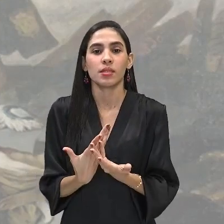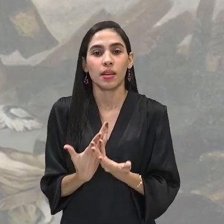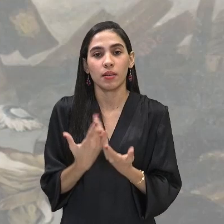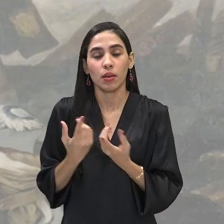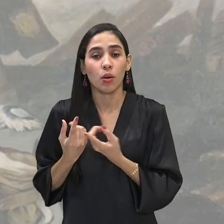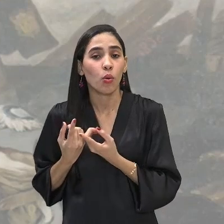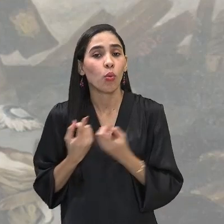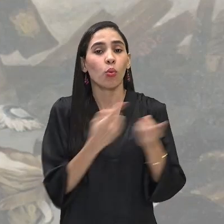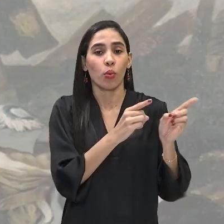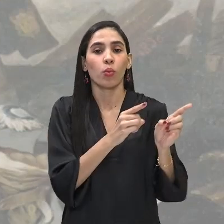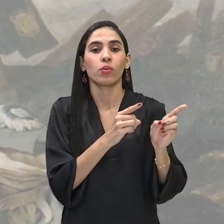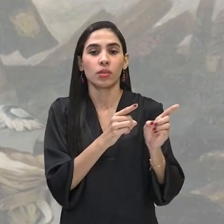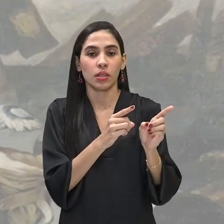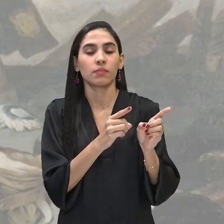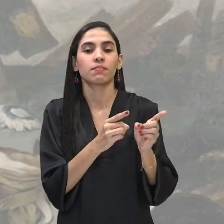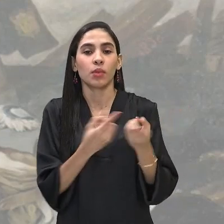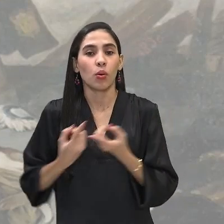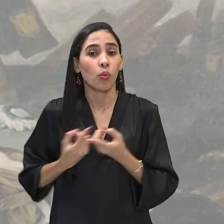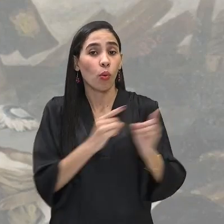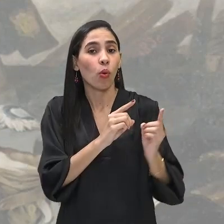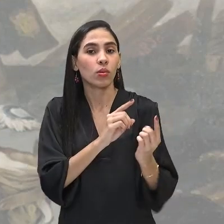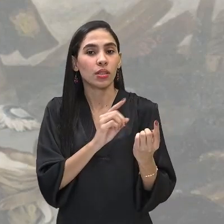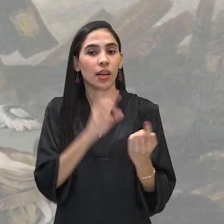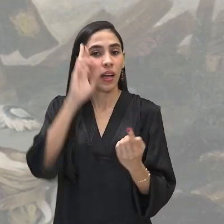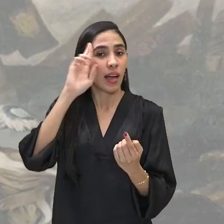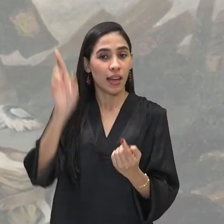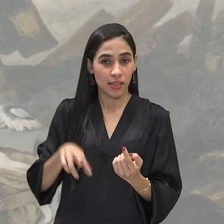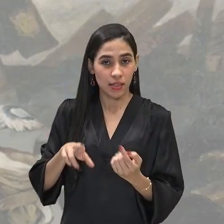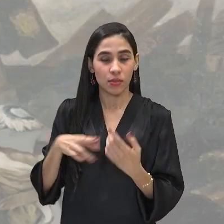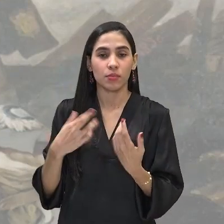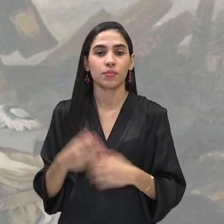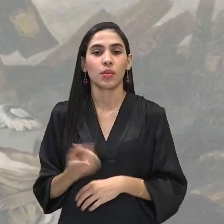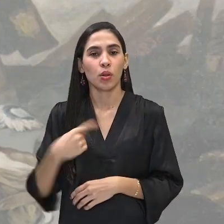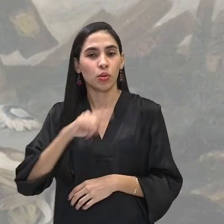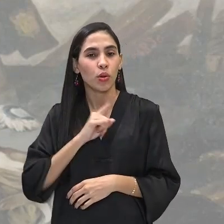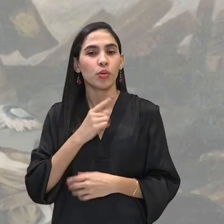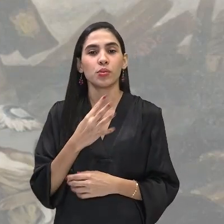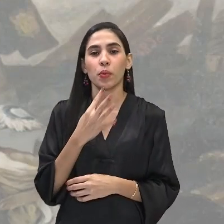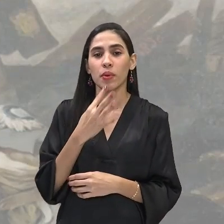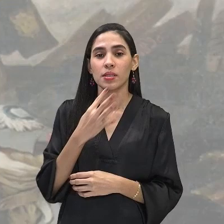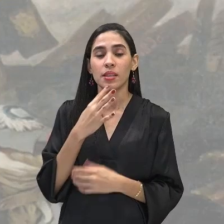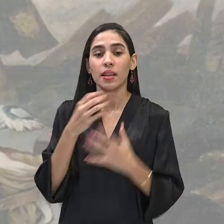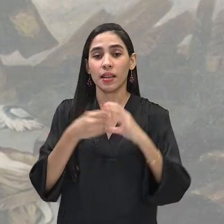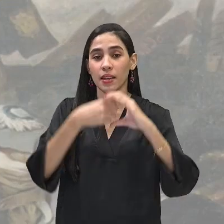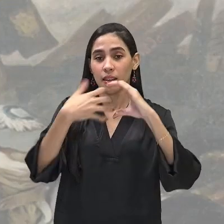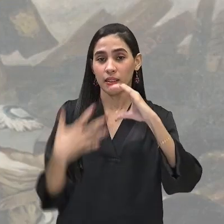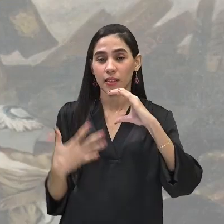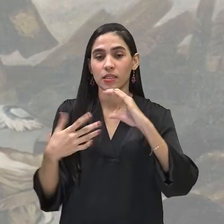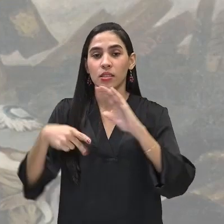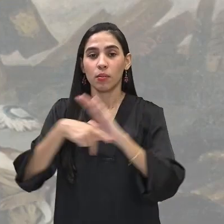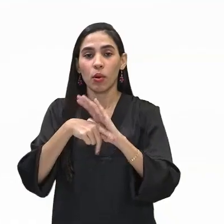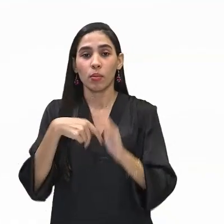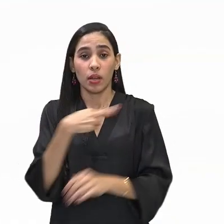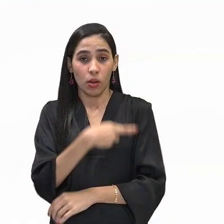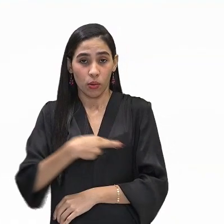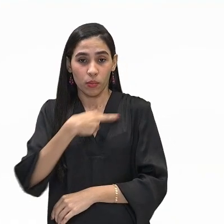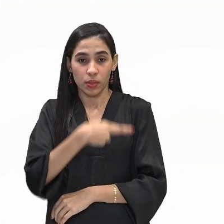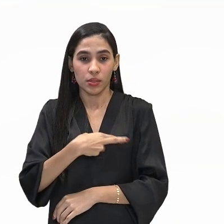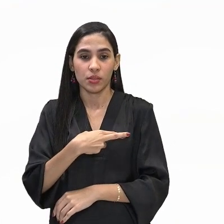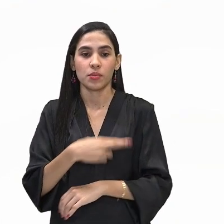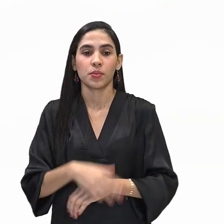em oposição ao uso da razão. Vamos conhecer as características do romantismo,